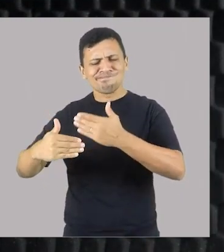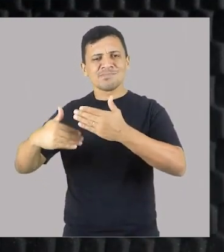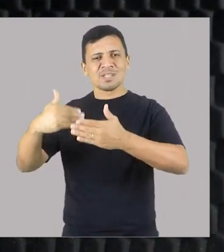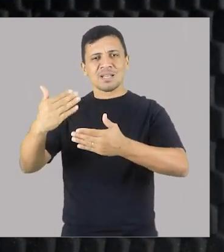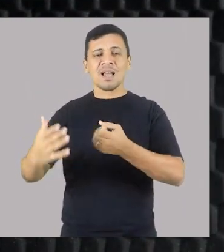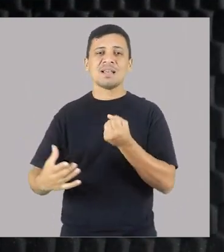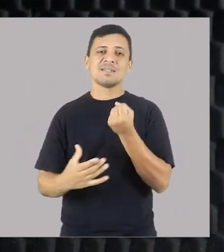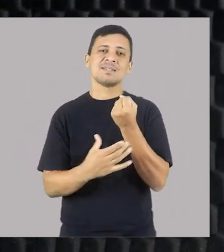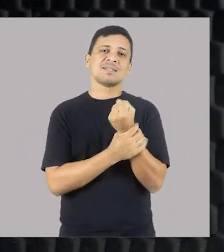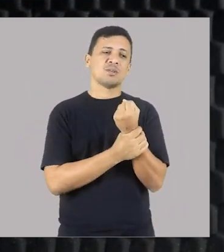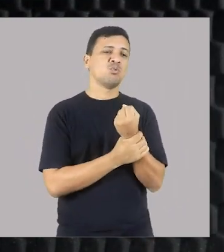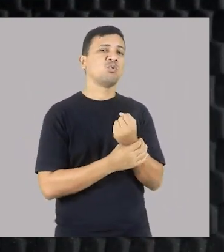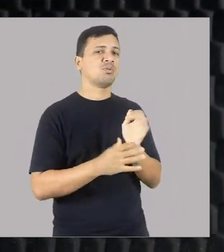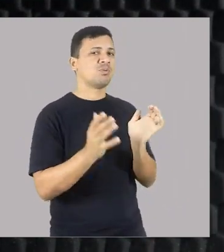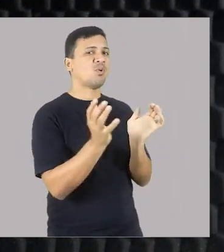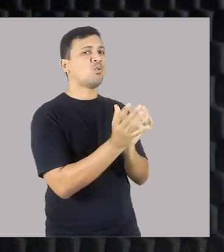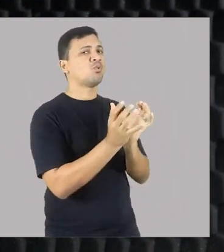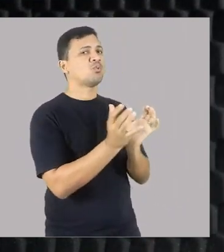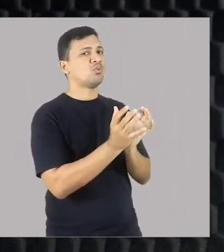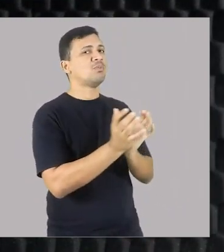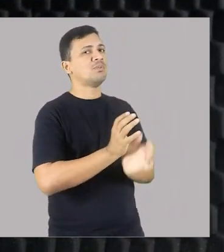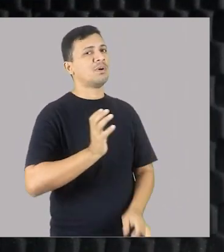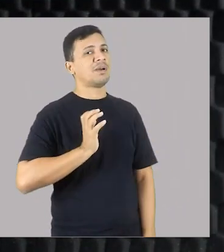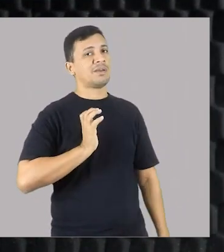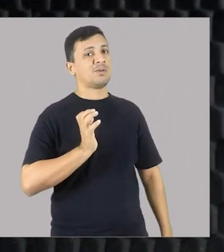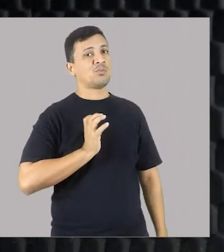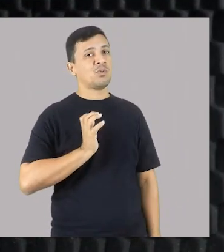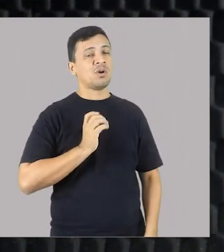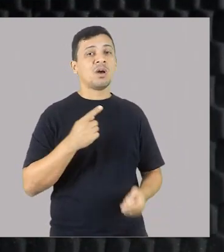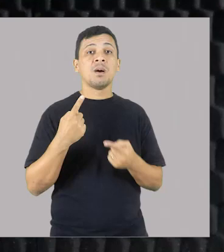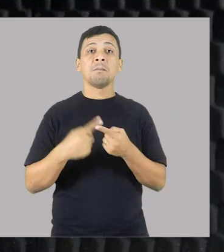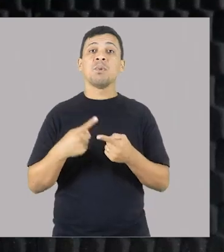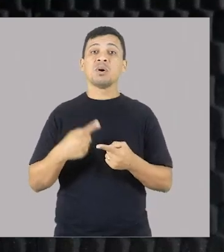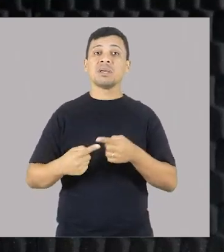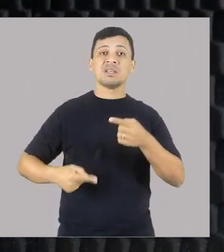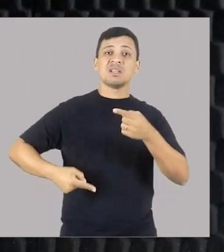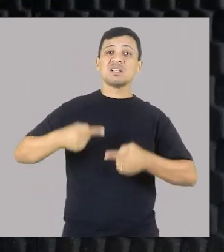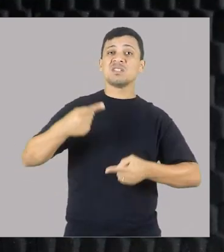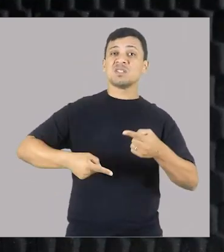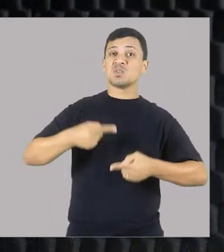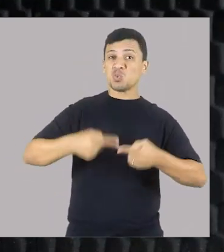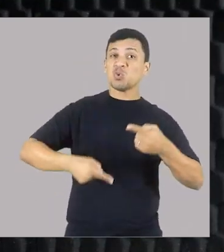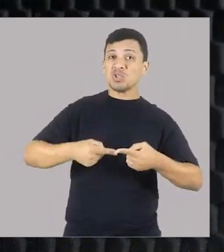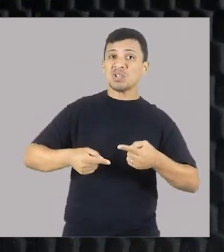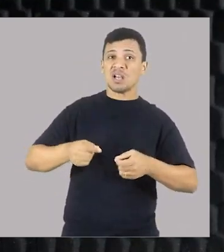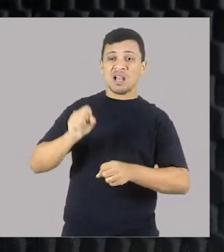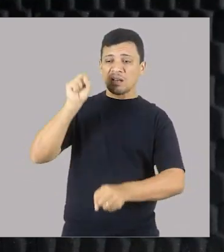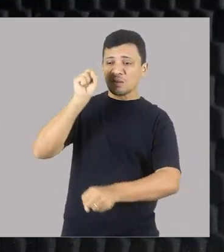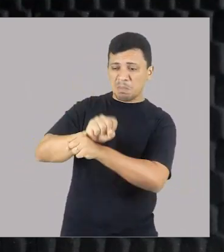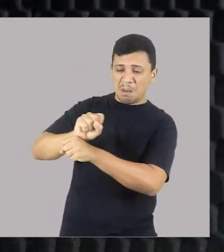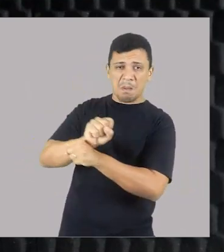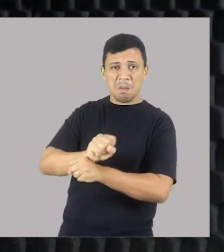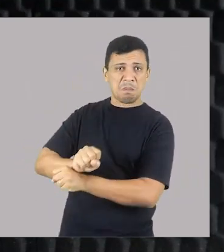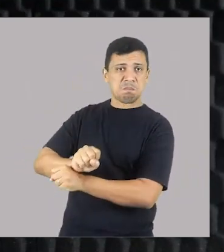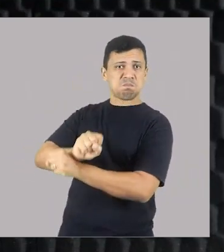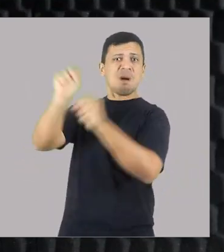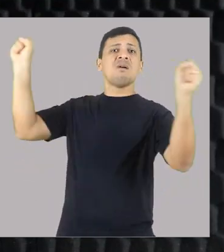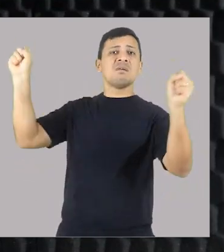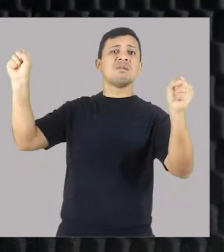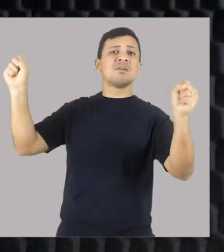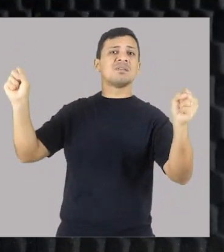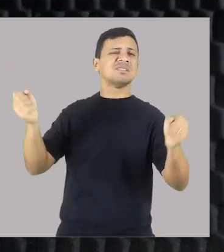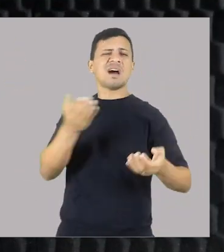Lento na medida que se discute a abolição desde Palmares. Tá? Lento, gradual, na medida que